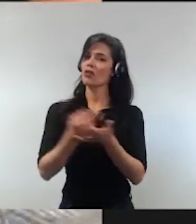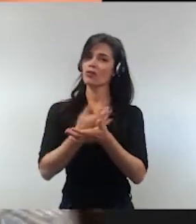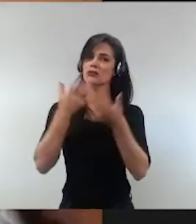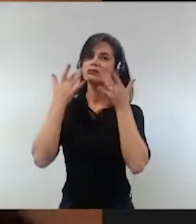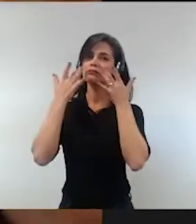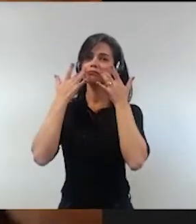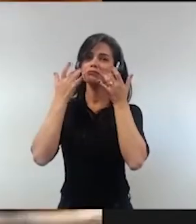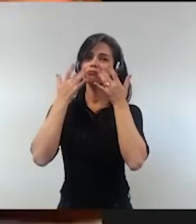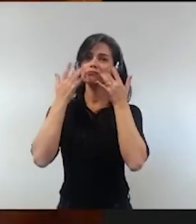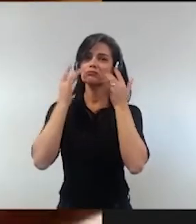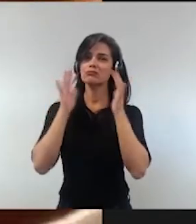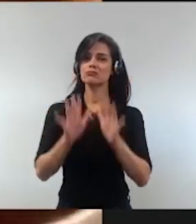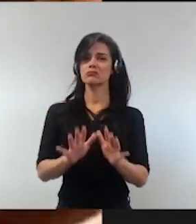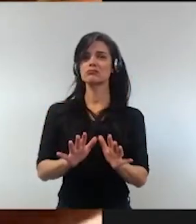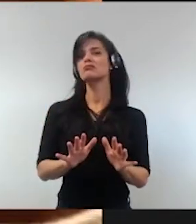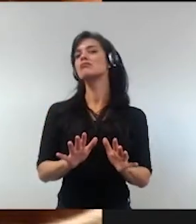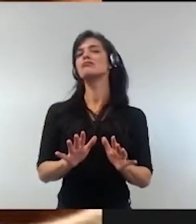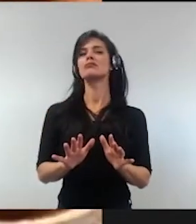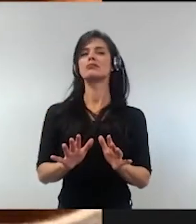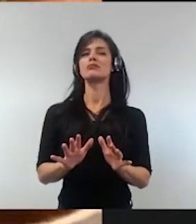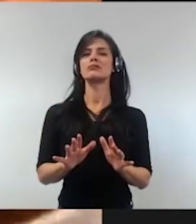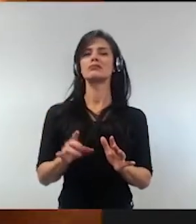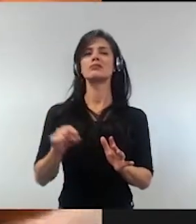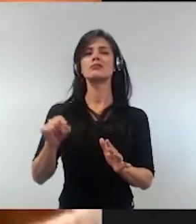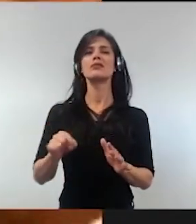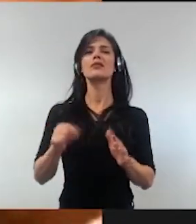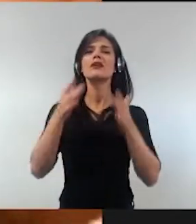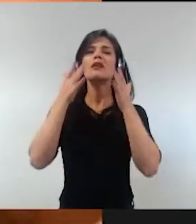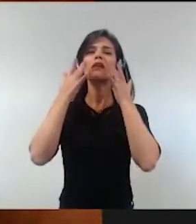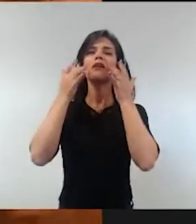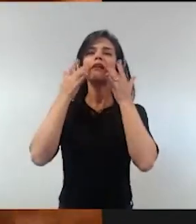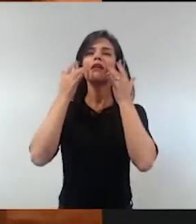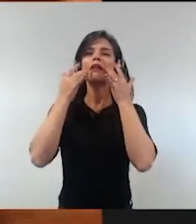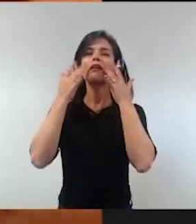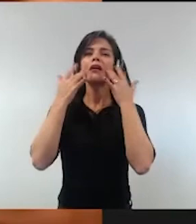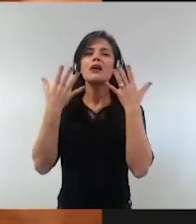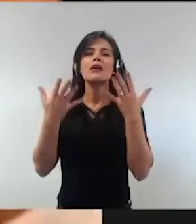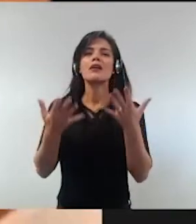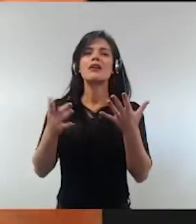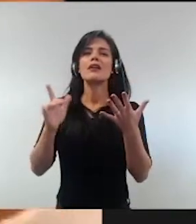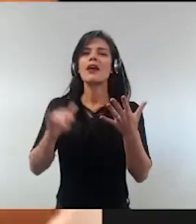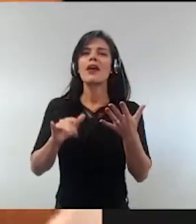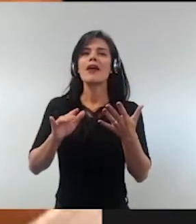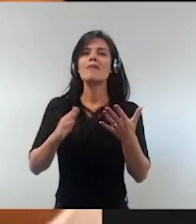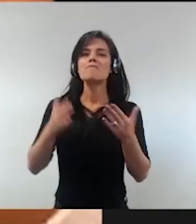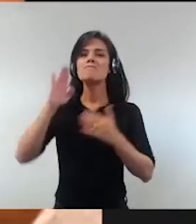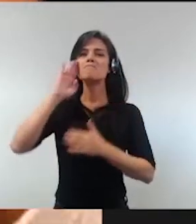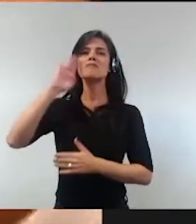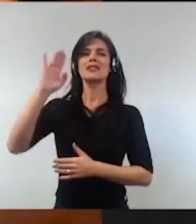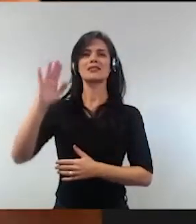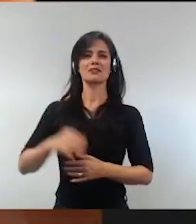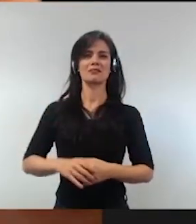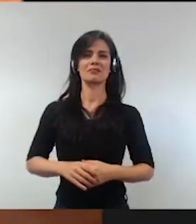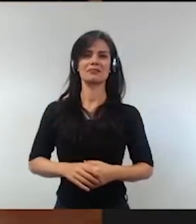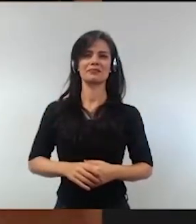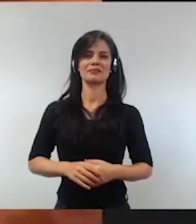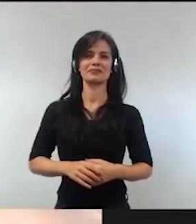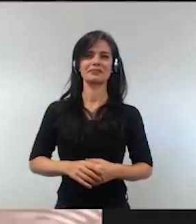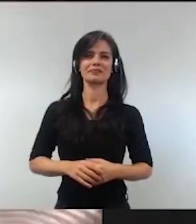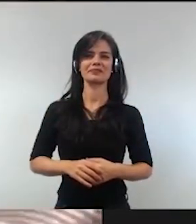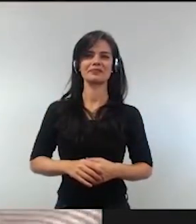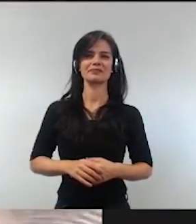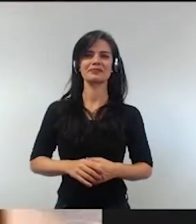Nesse sentido, o teatro tem uma dimensão agonística. Agon, ele é agonista. Não? Daí vem